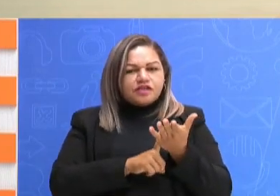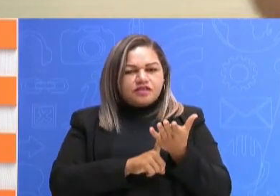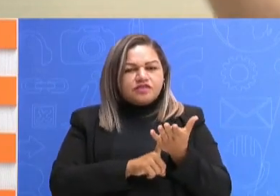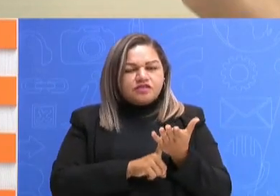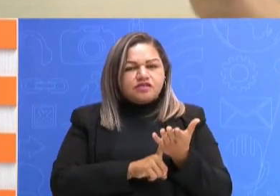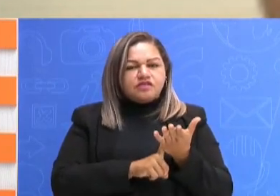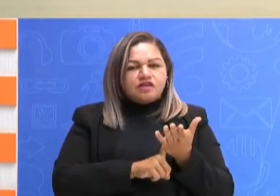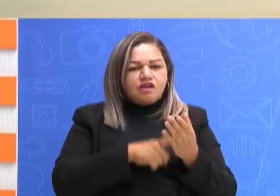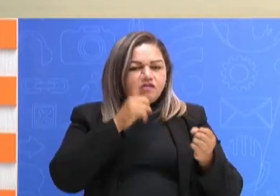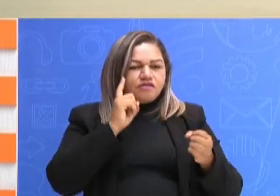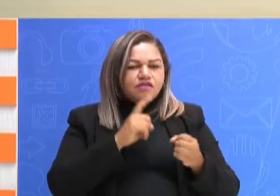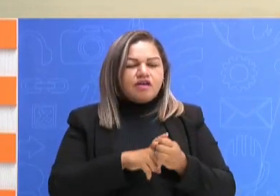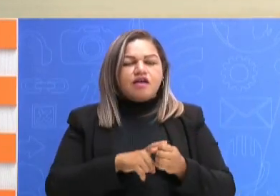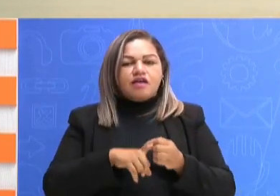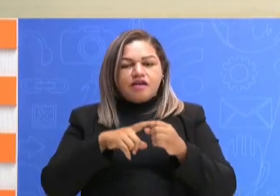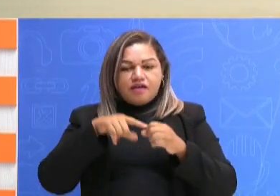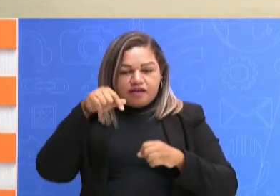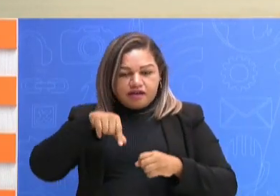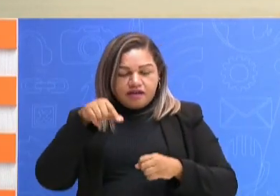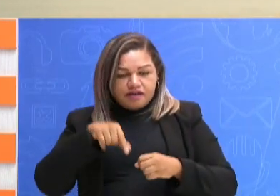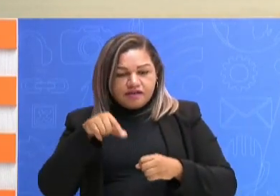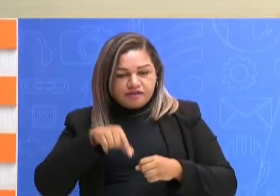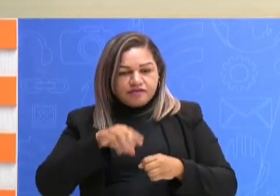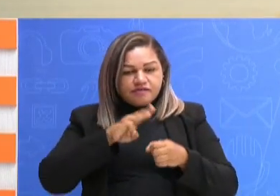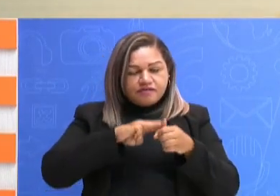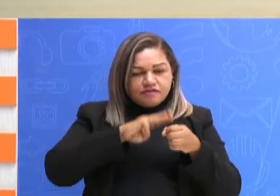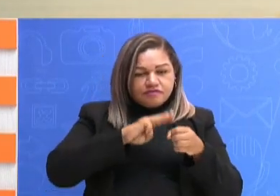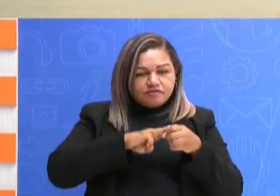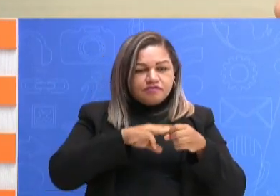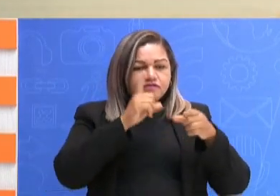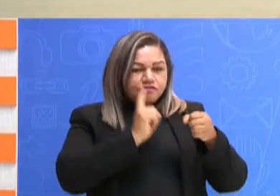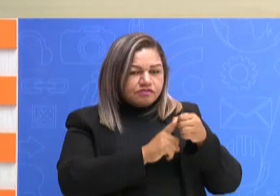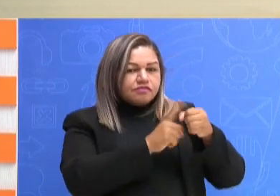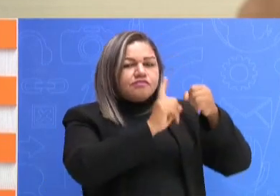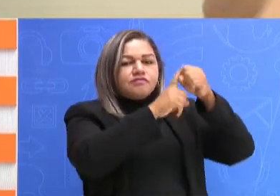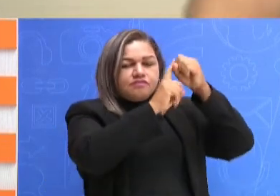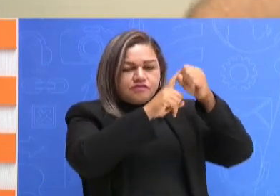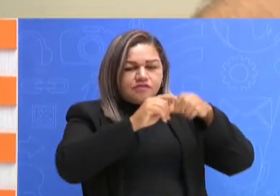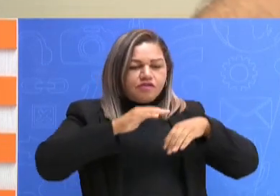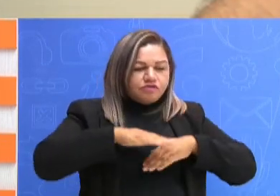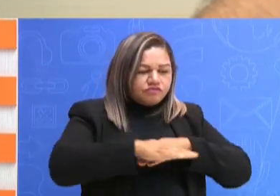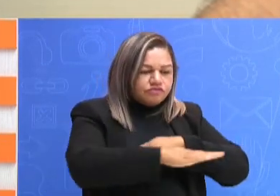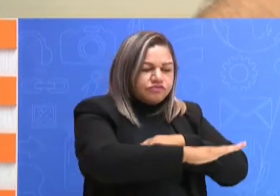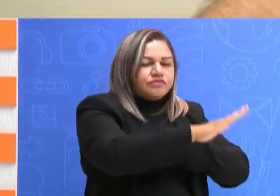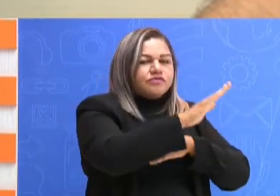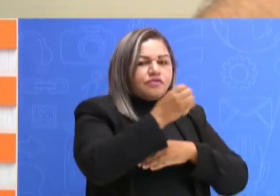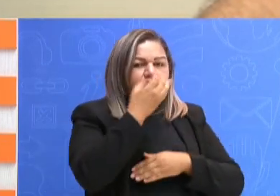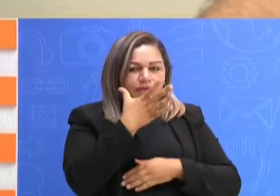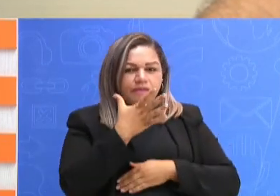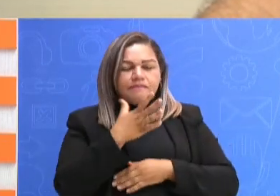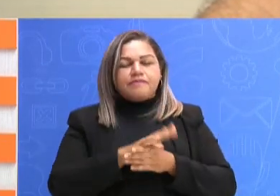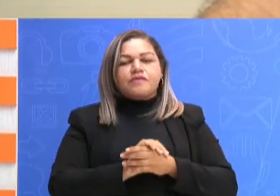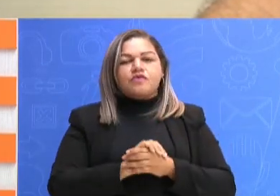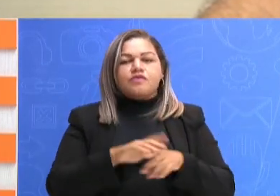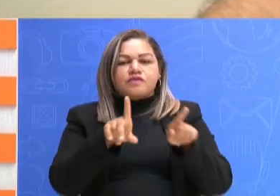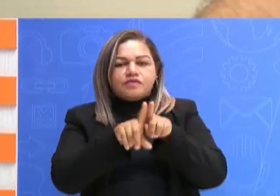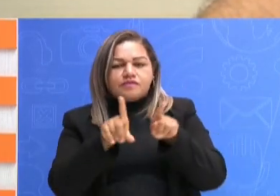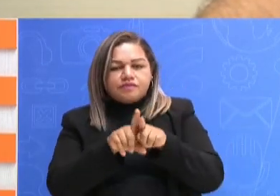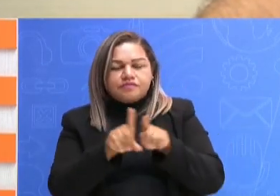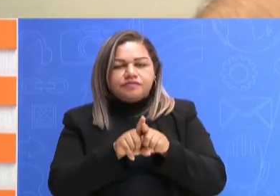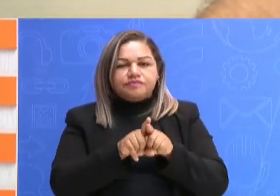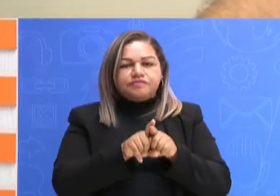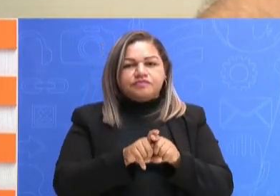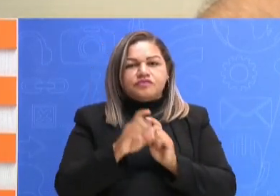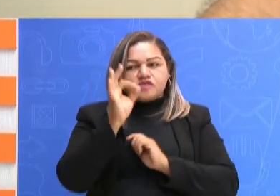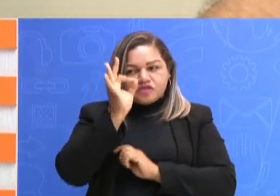esse elo de ligação da zona urbana e a zona rural, que é justamente as estradas, possa estar boas, em perfeito estado para